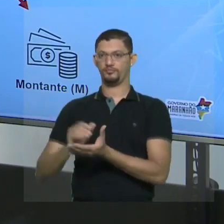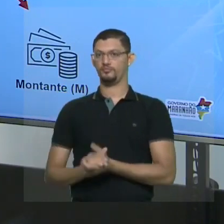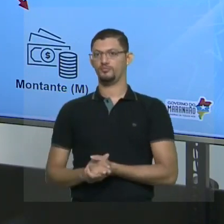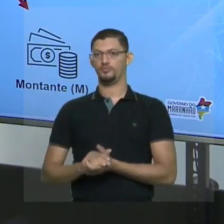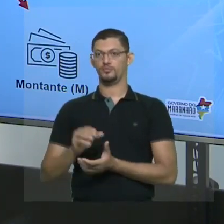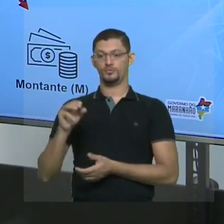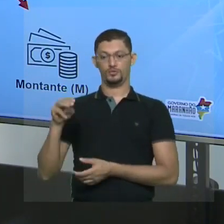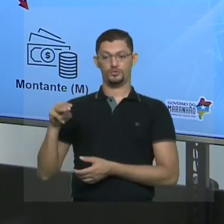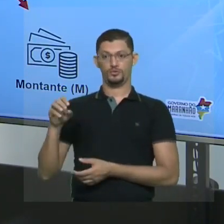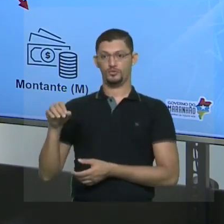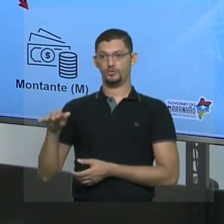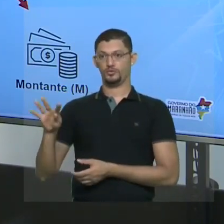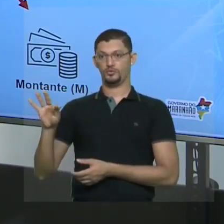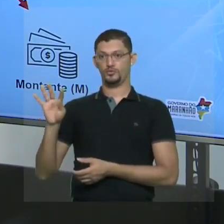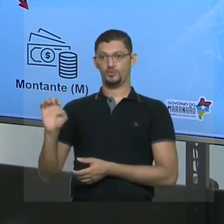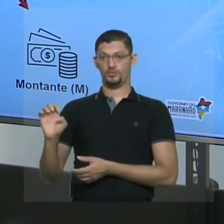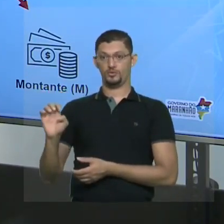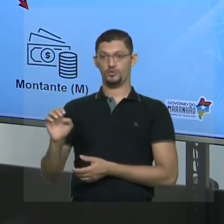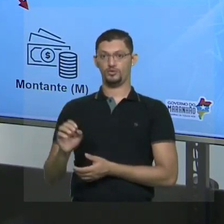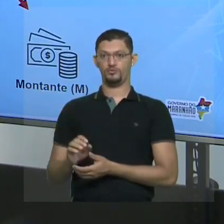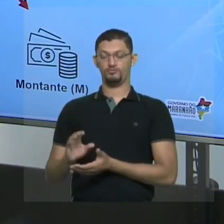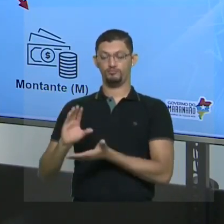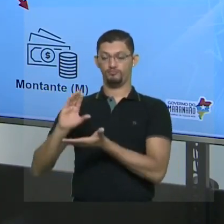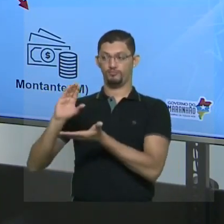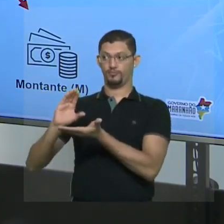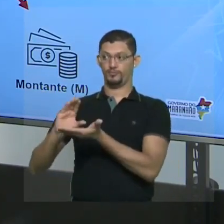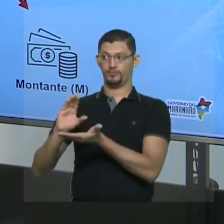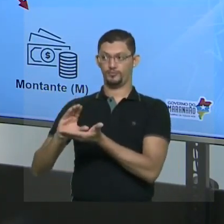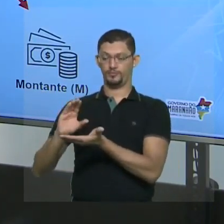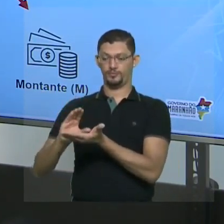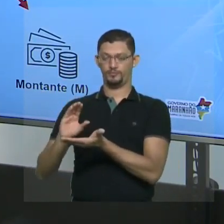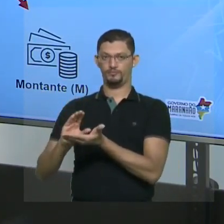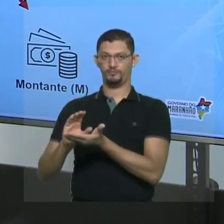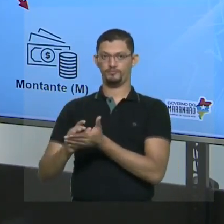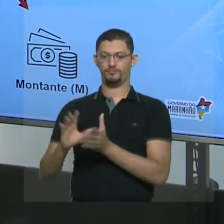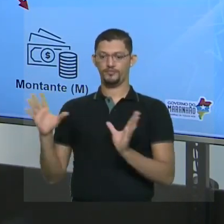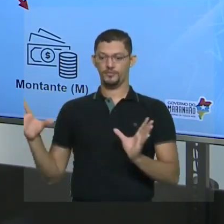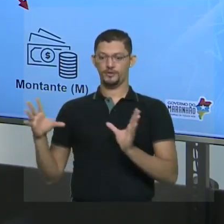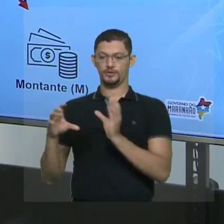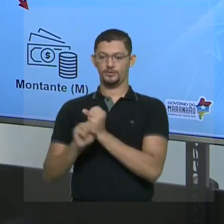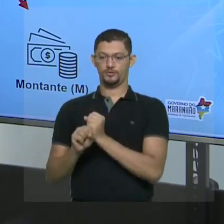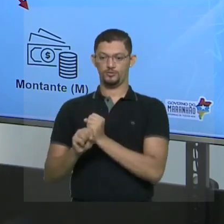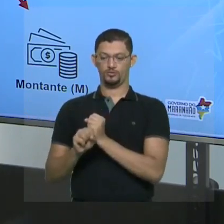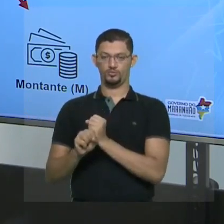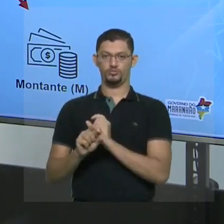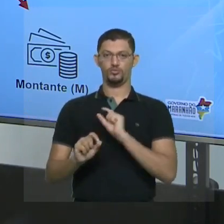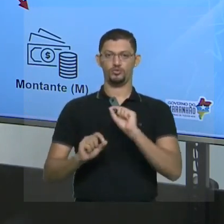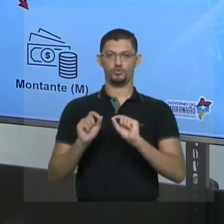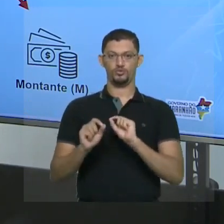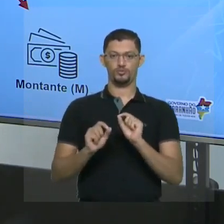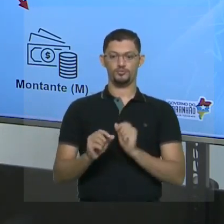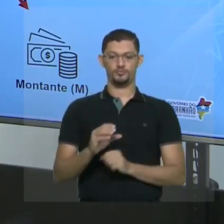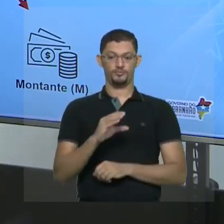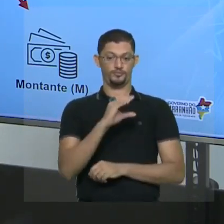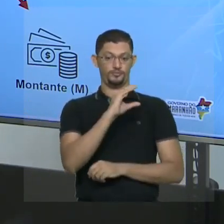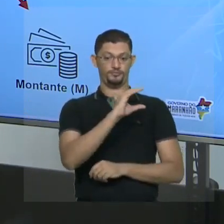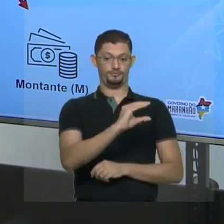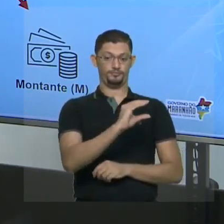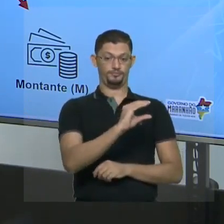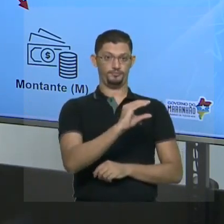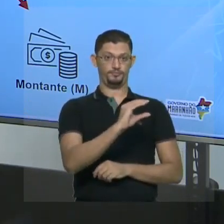palavra monte, né? Um monte. Ou seja, o montante vai ser o resultado de quem? Do meu